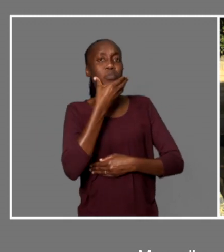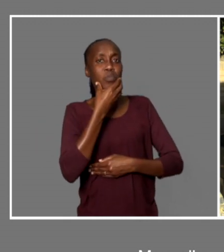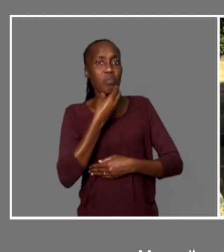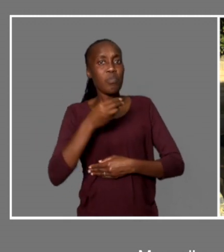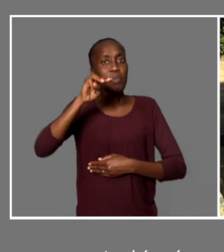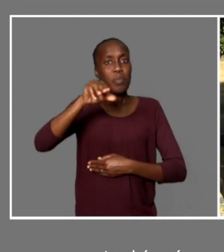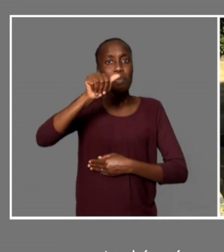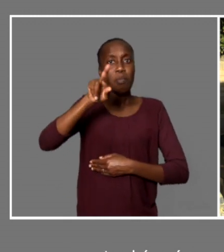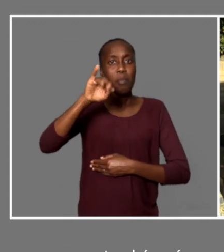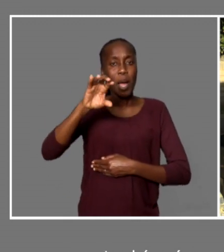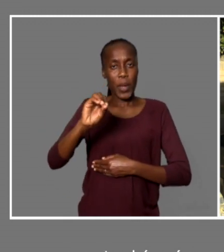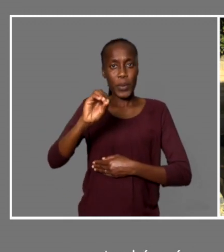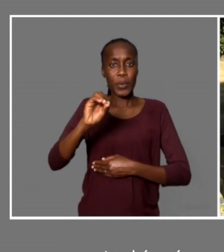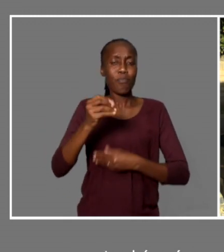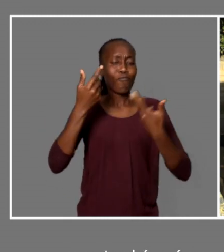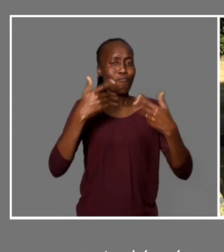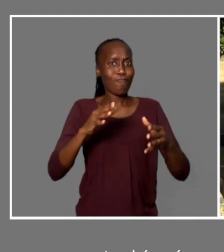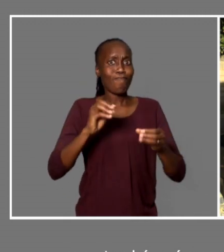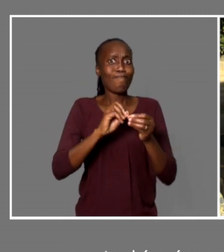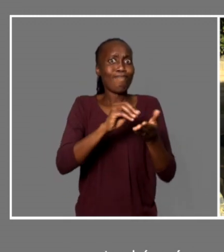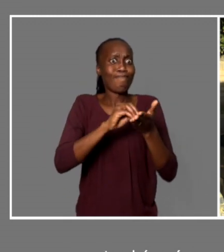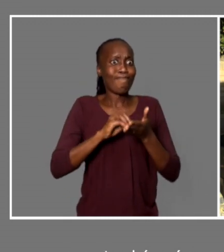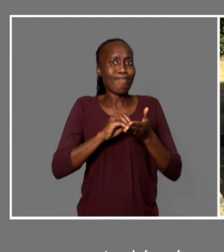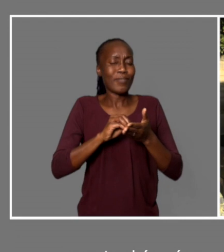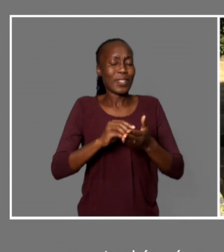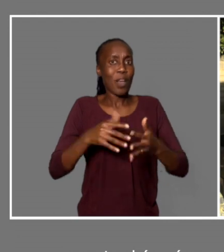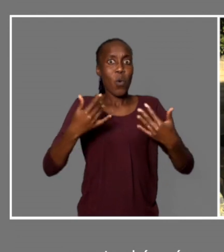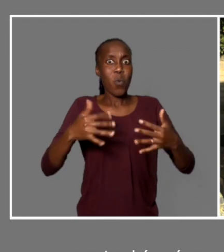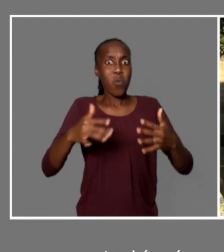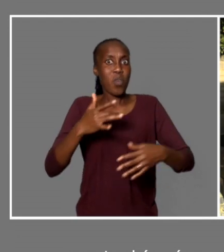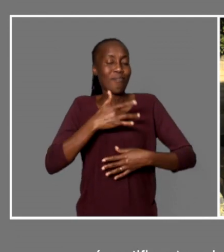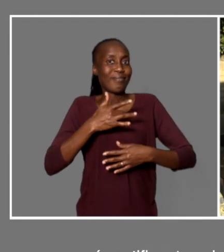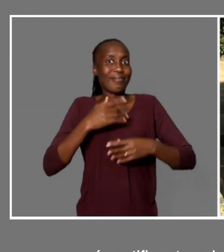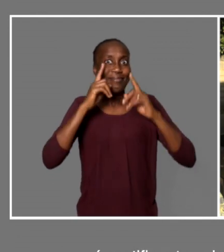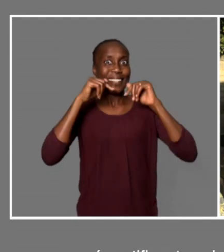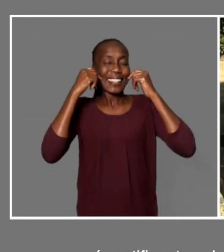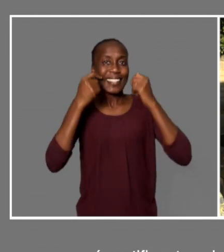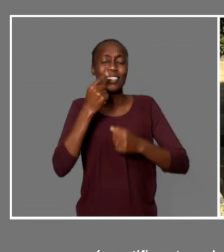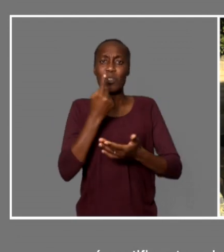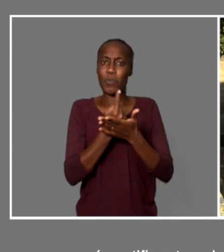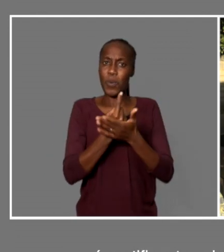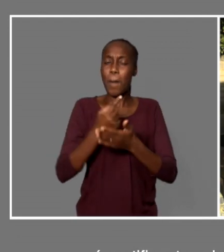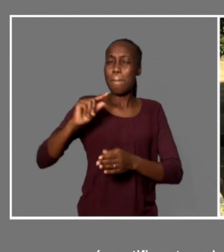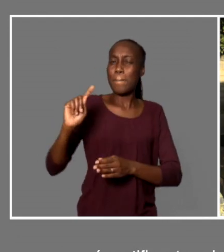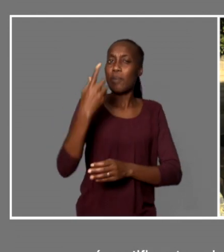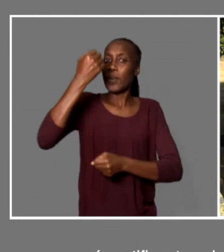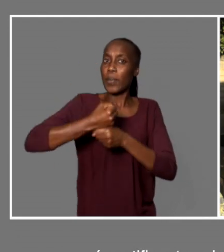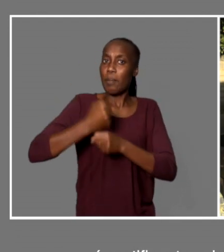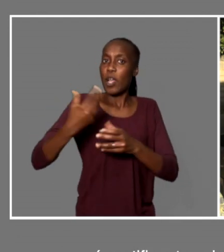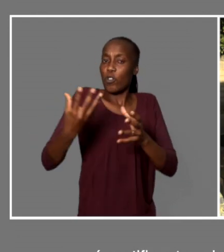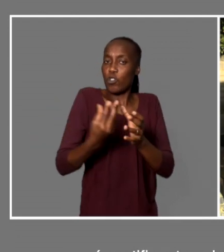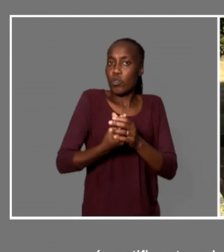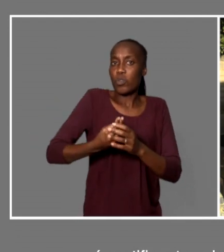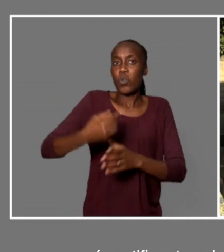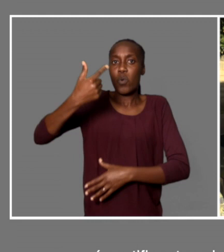menino Mário, também, que é um caso que acolhemos com muita satisfação. Então, é gratificante saber que o primeiro